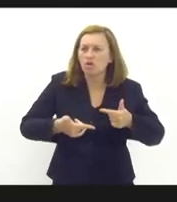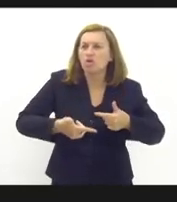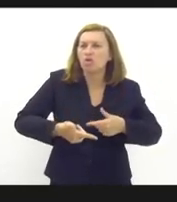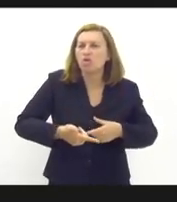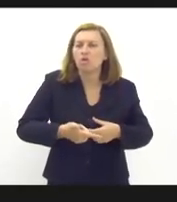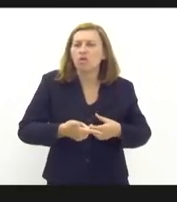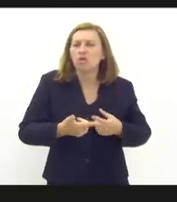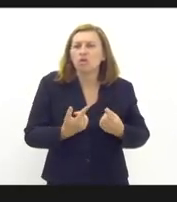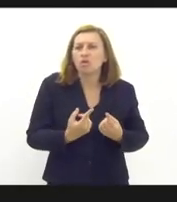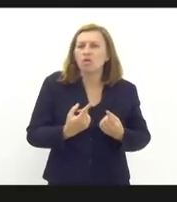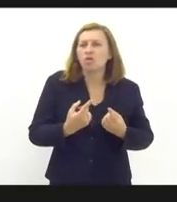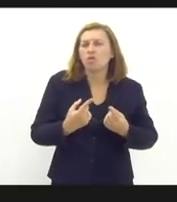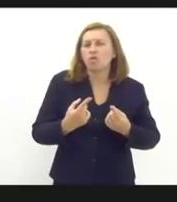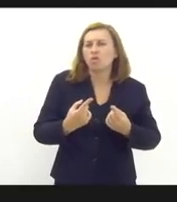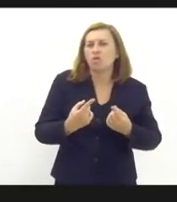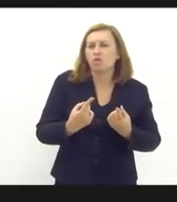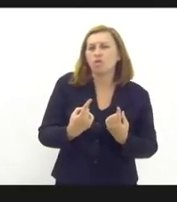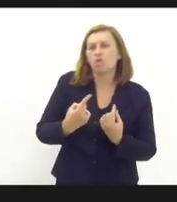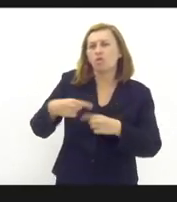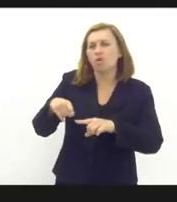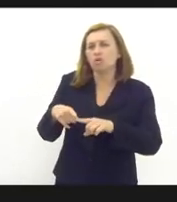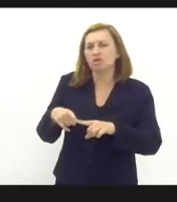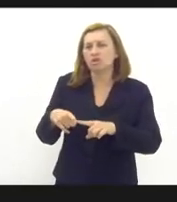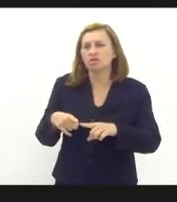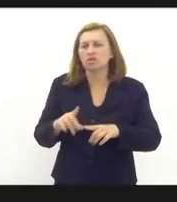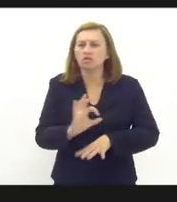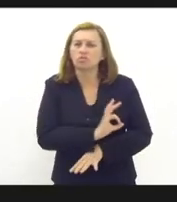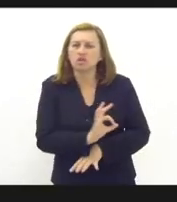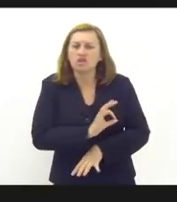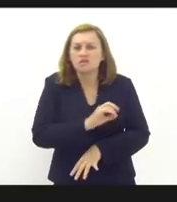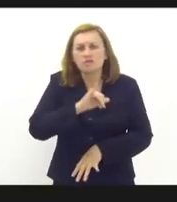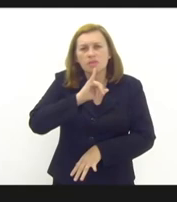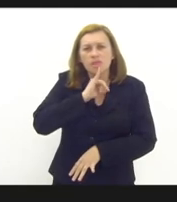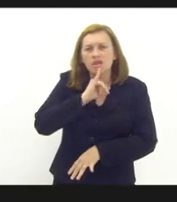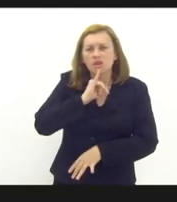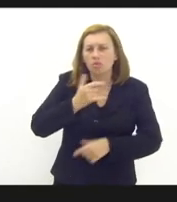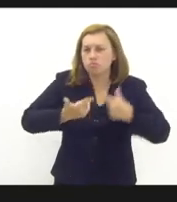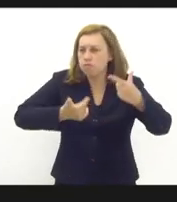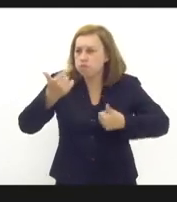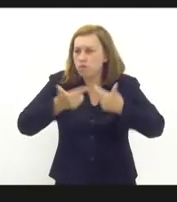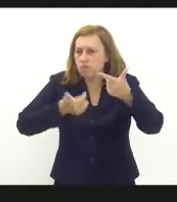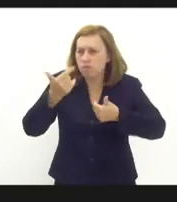policiais com armas de grossos calibres e que, infelizmente, nessa troca de tiro